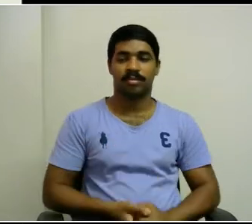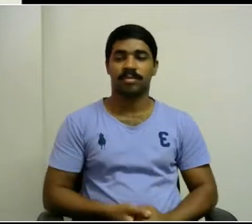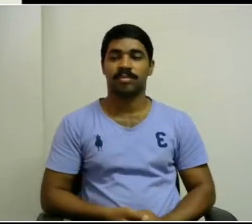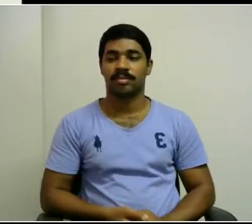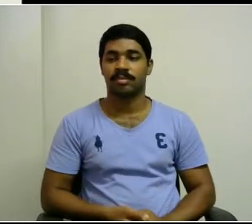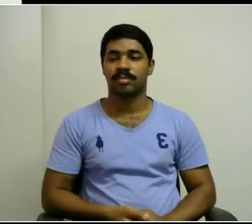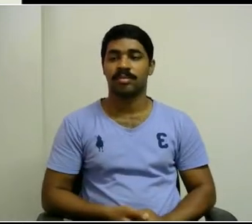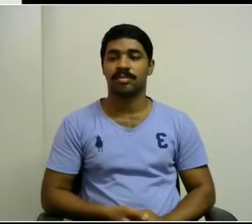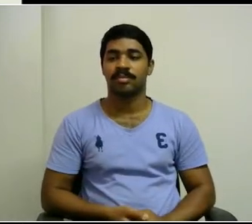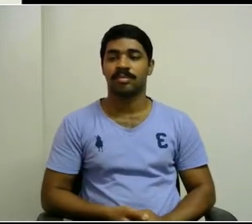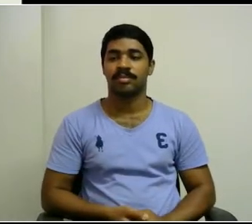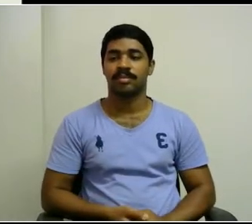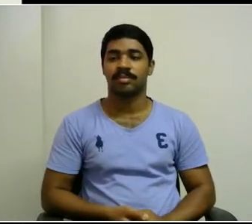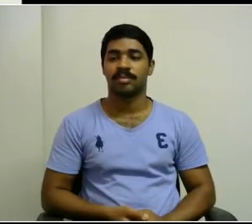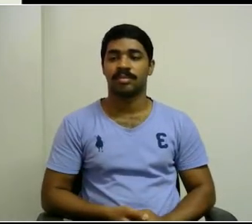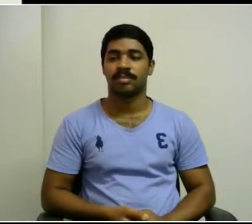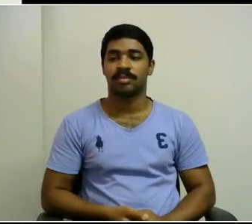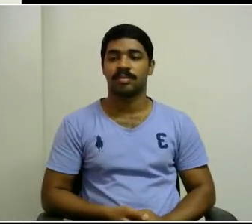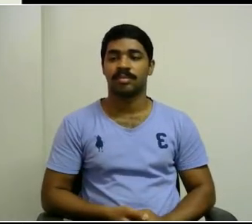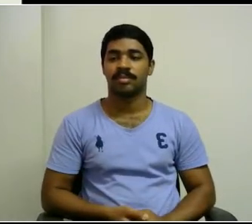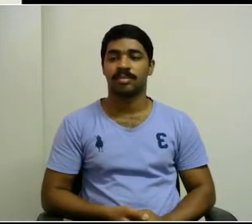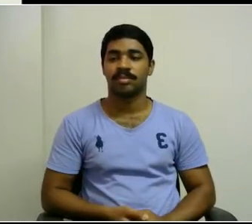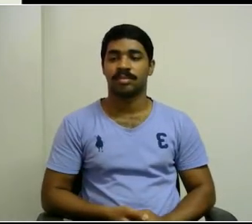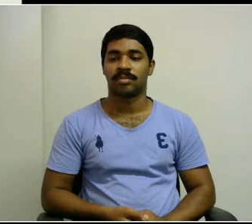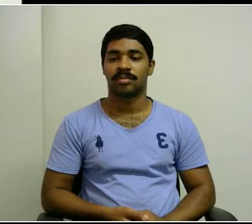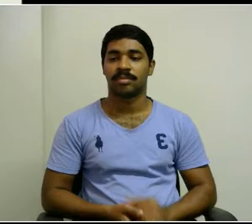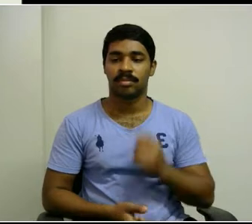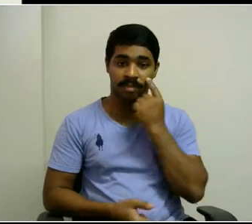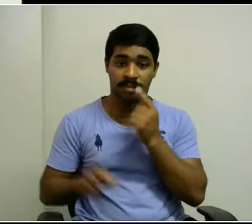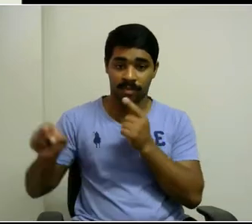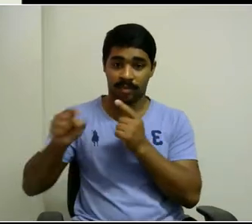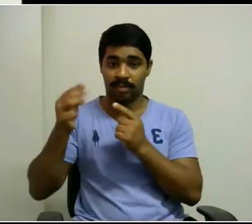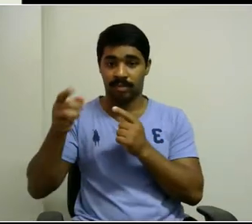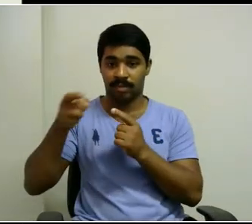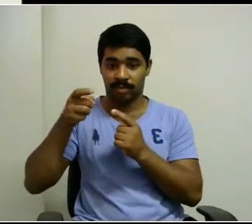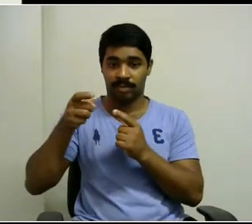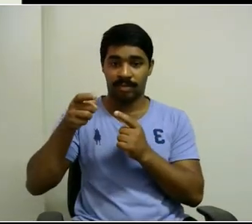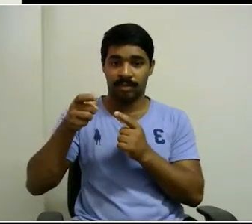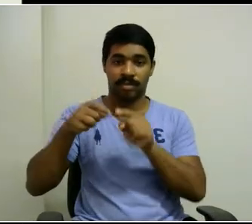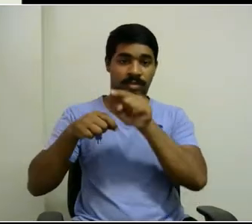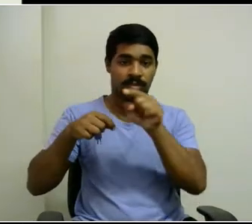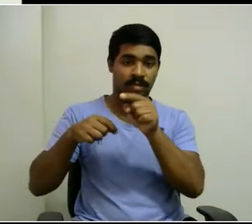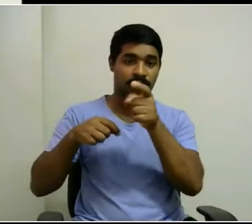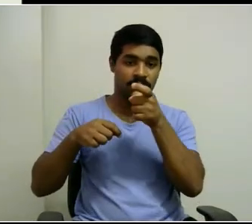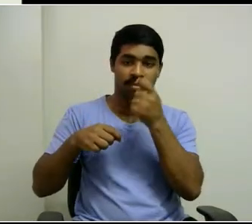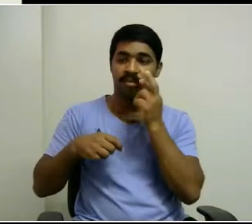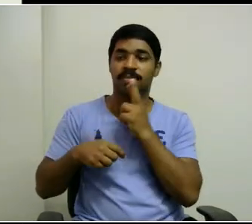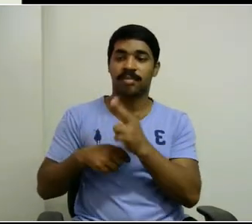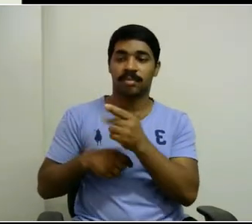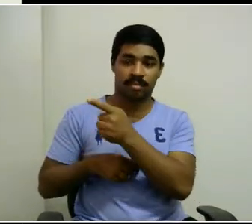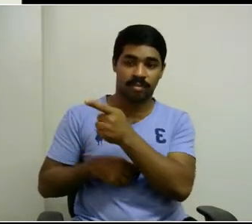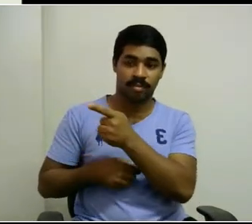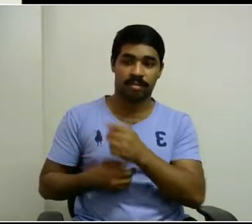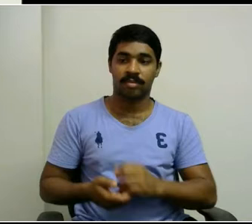Menos 3x menos x é menos 4x. Ele é maior ou igual, 14 menos 2 é 12. E agora